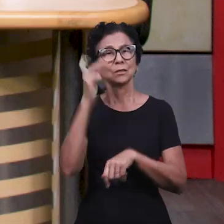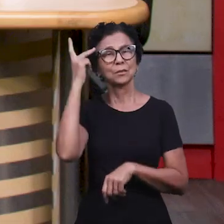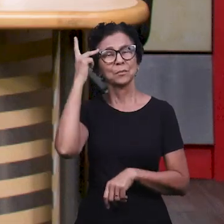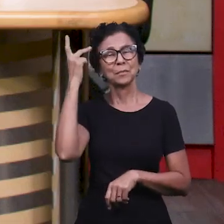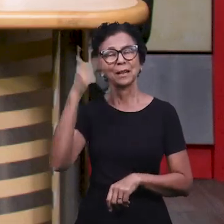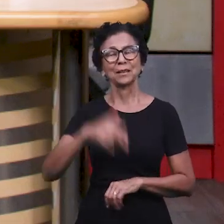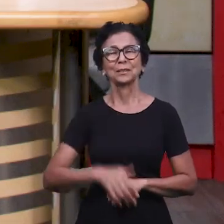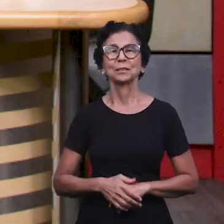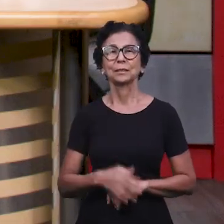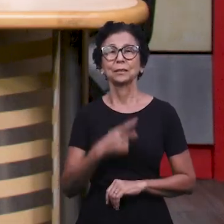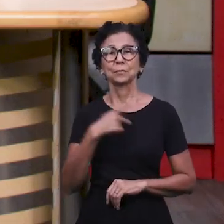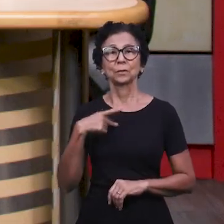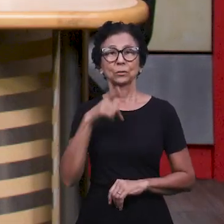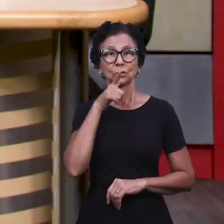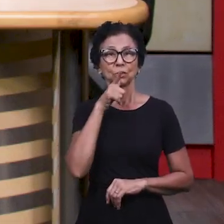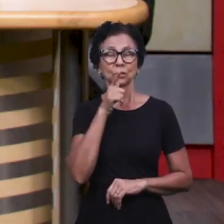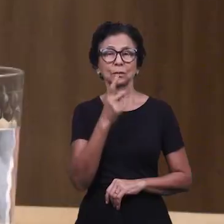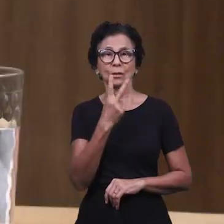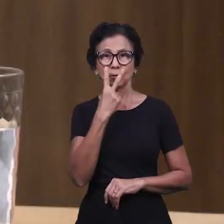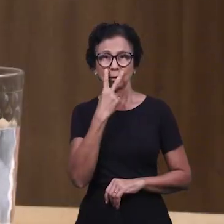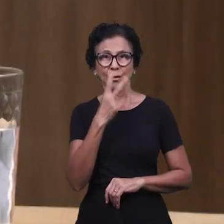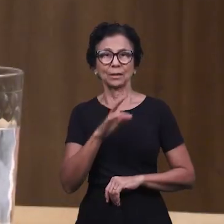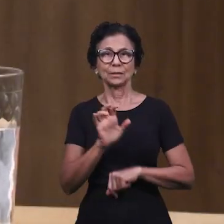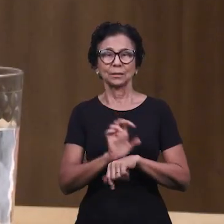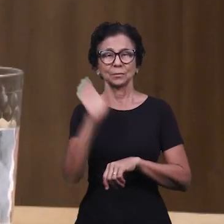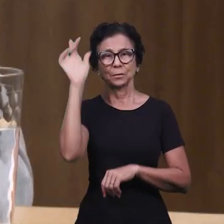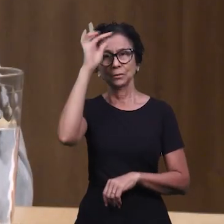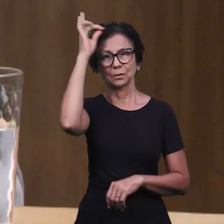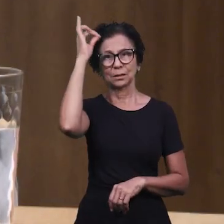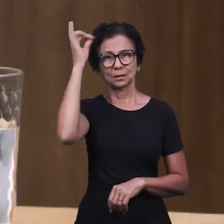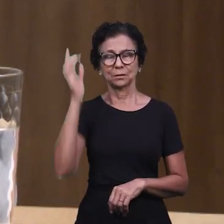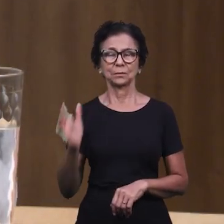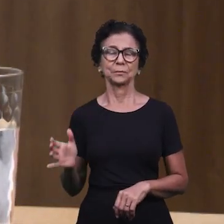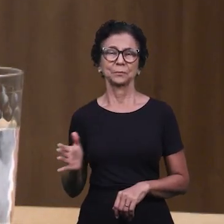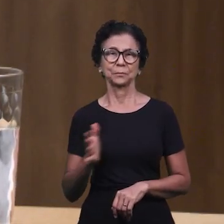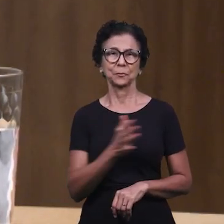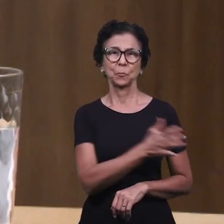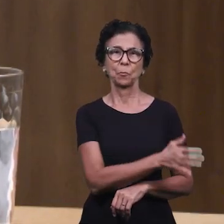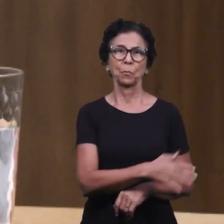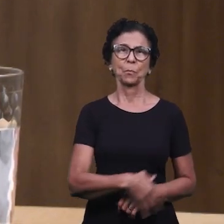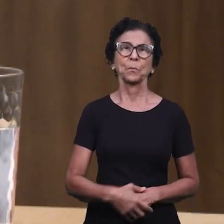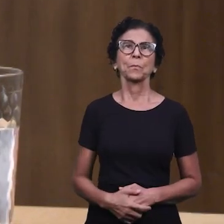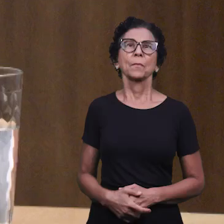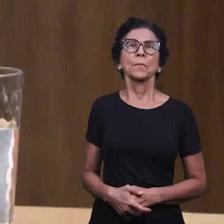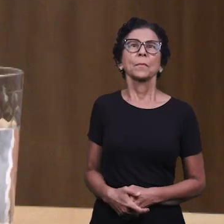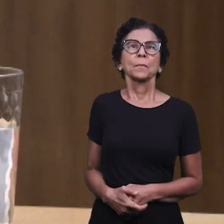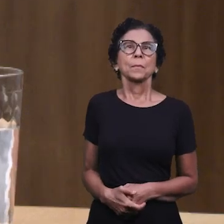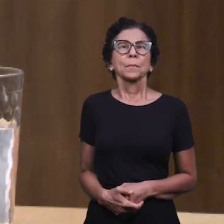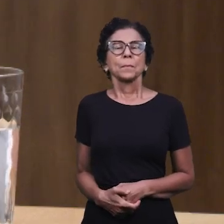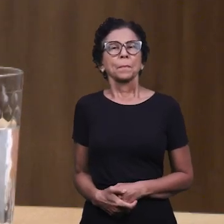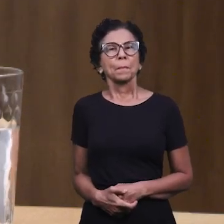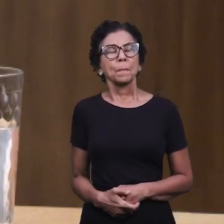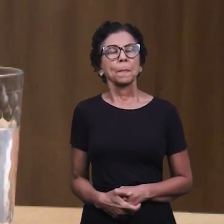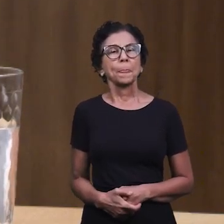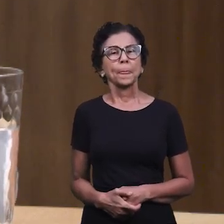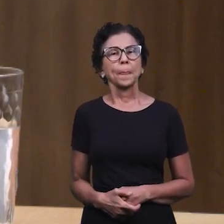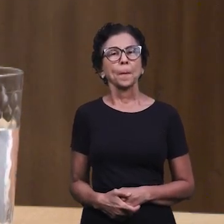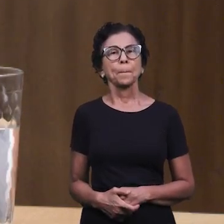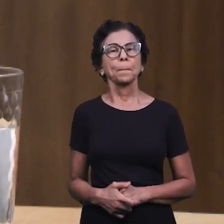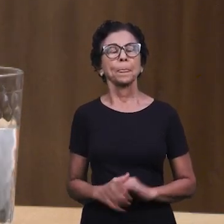Daniel Santana em São Paulo. Muito bem. O tema que nós vamos abordar agora é aquele que